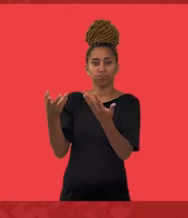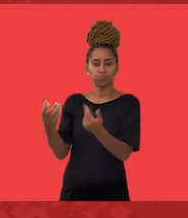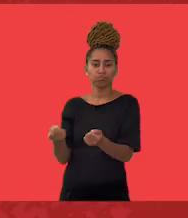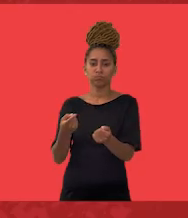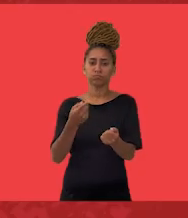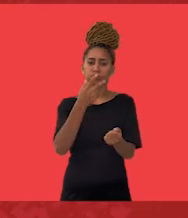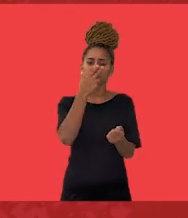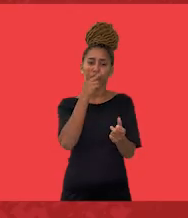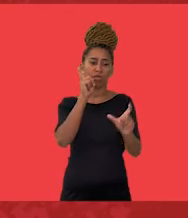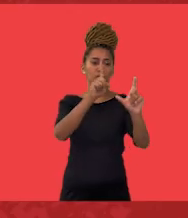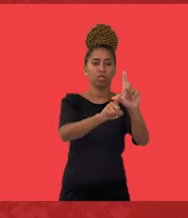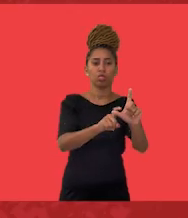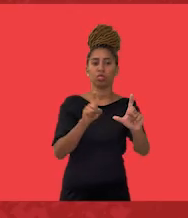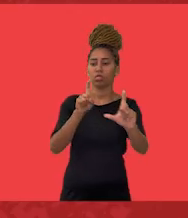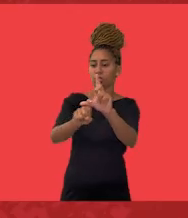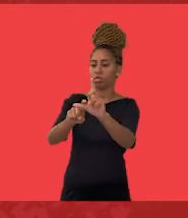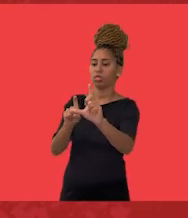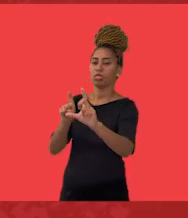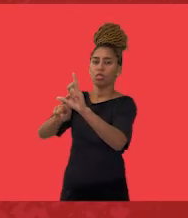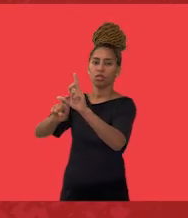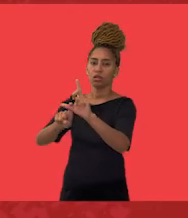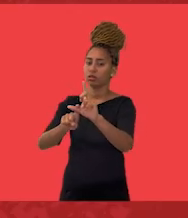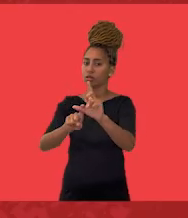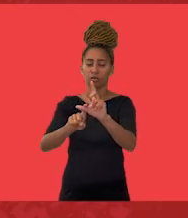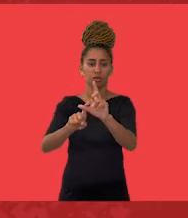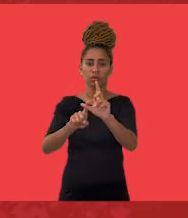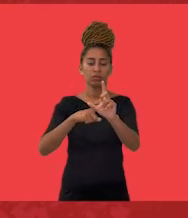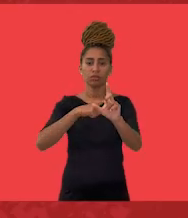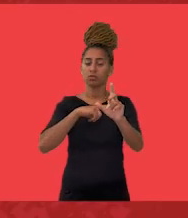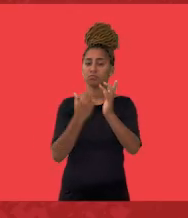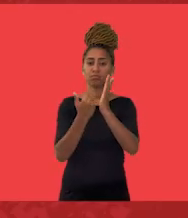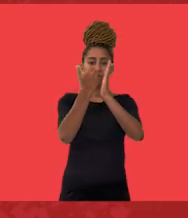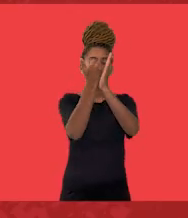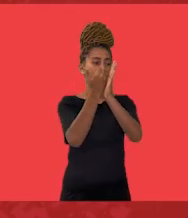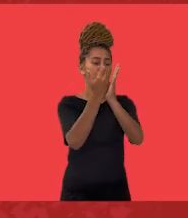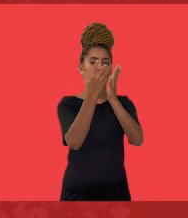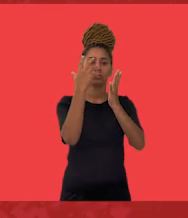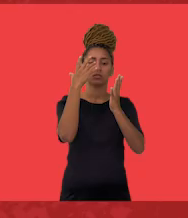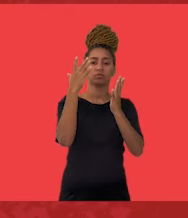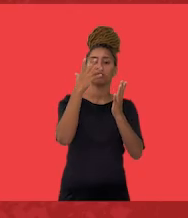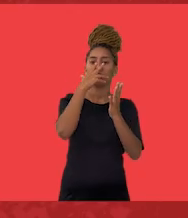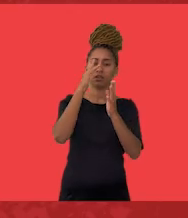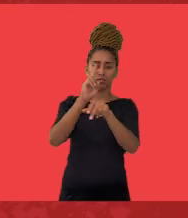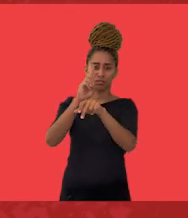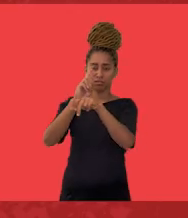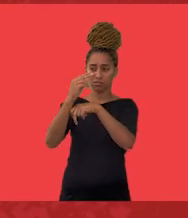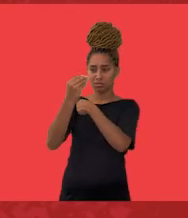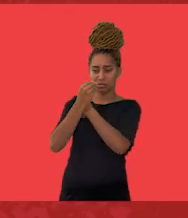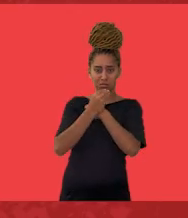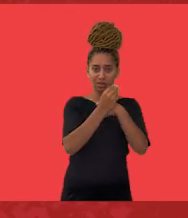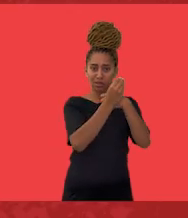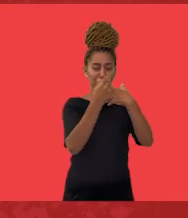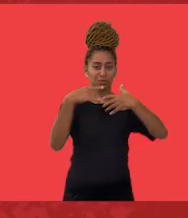é feito o sorriso. E entre os dentes, o espaço perfeito. E na